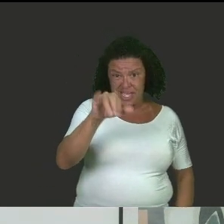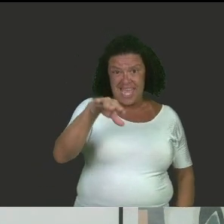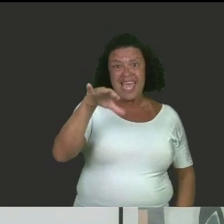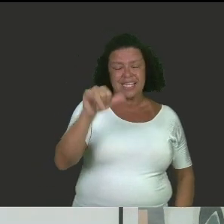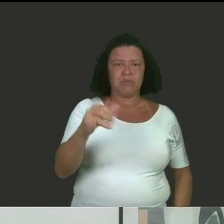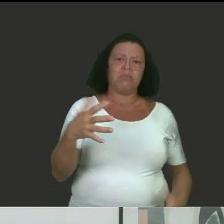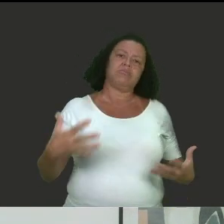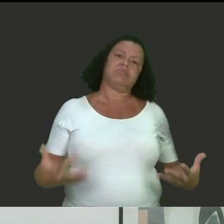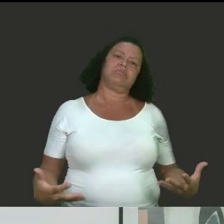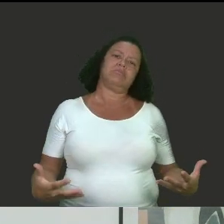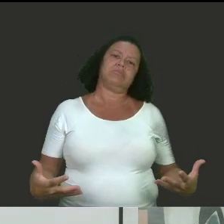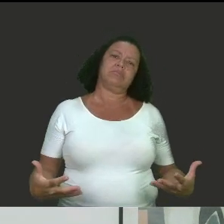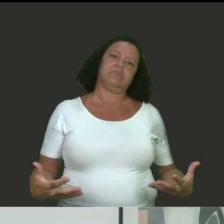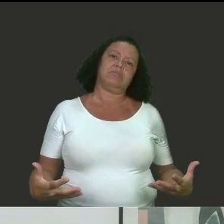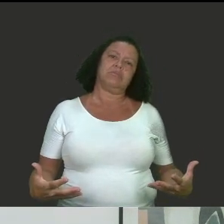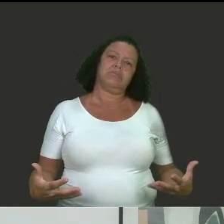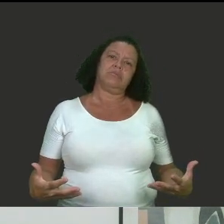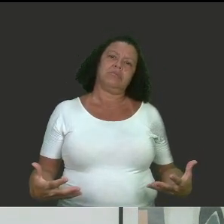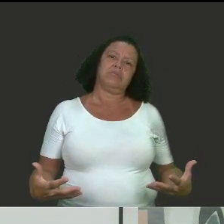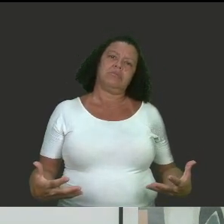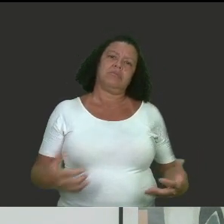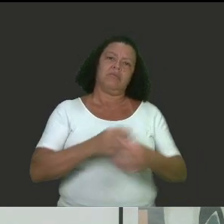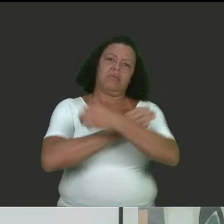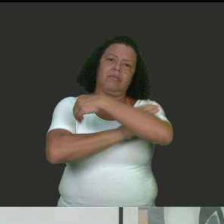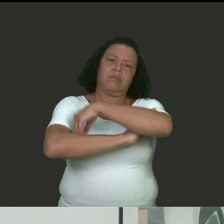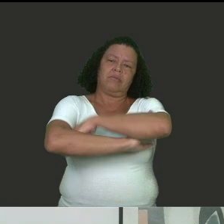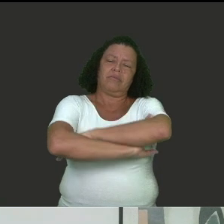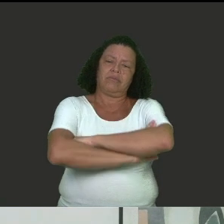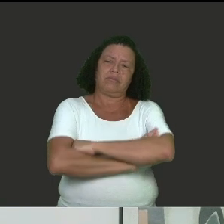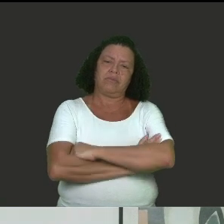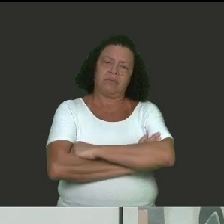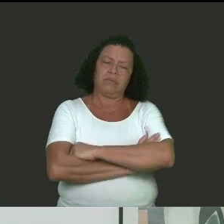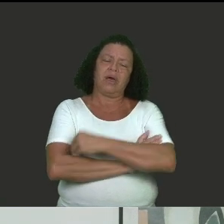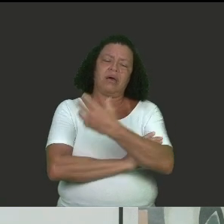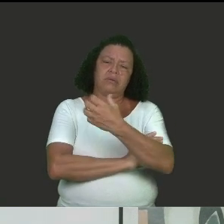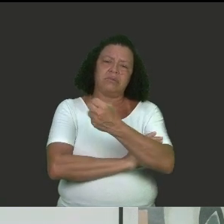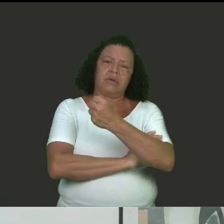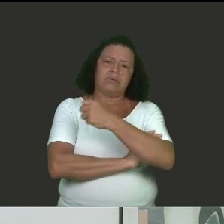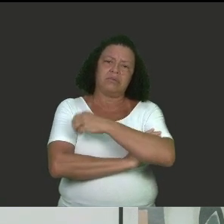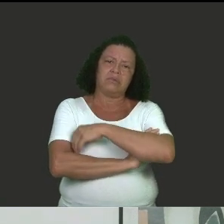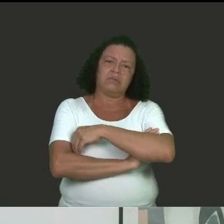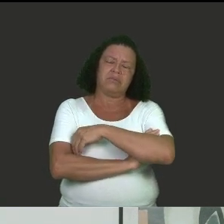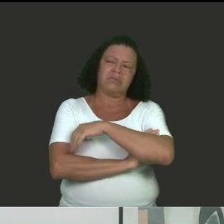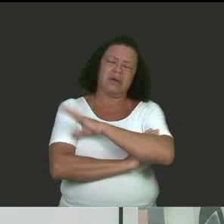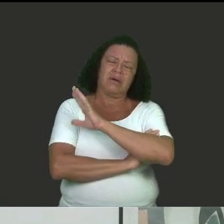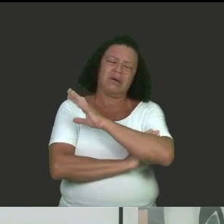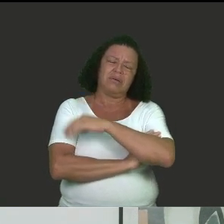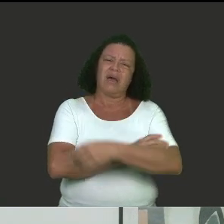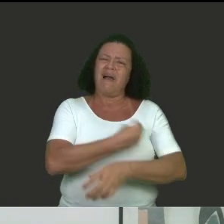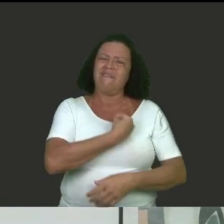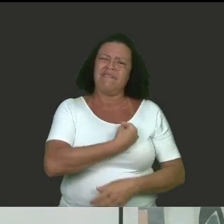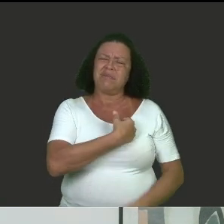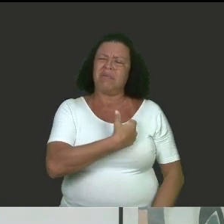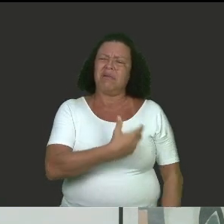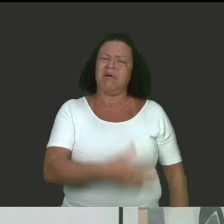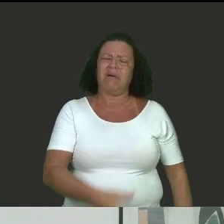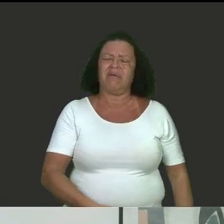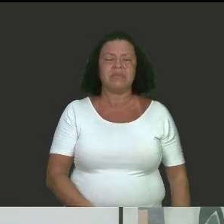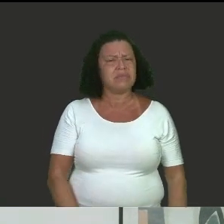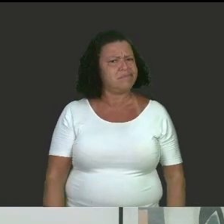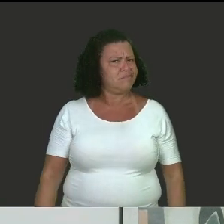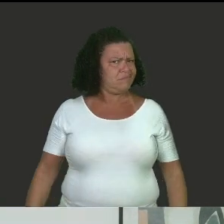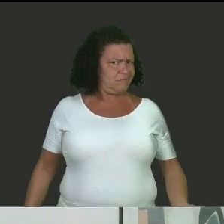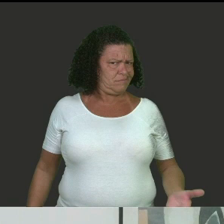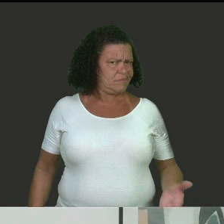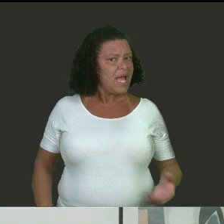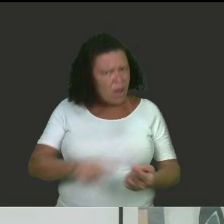melhor cruzar os braços e aceitar e deixa a vida me levar. Mas não é isso, não é esse o